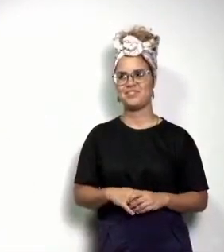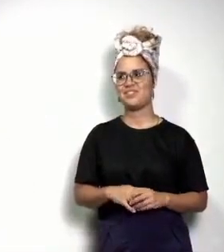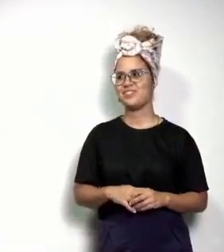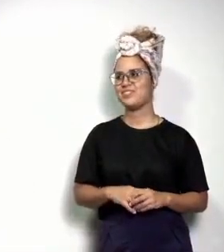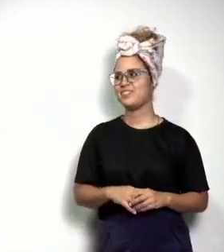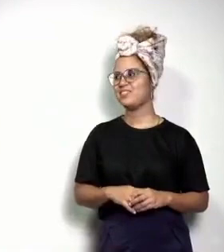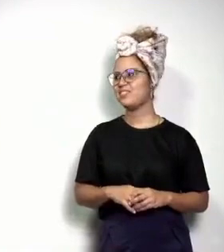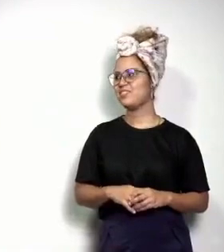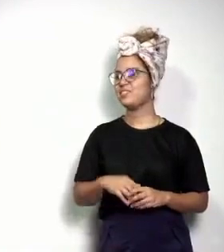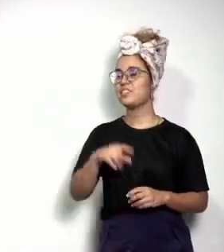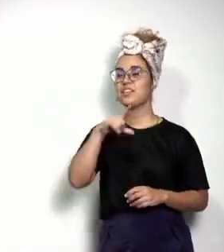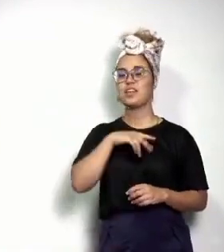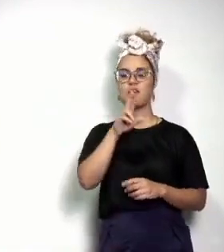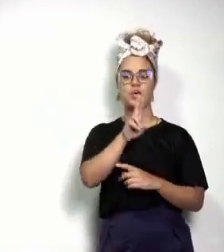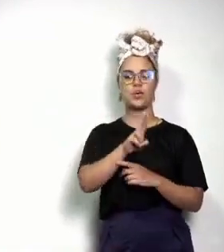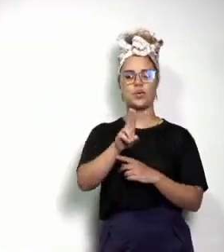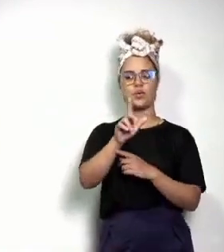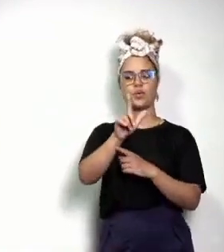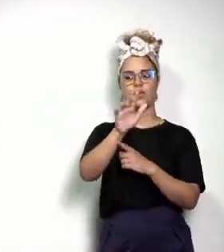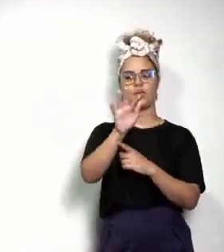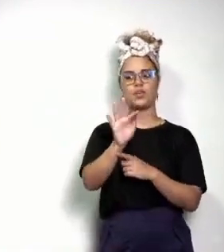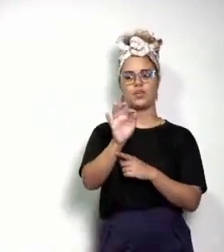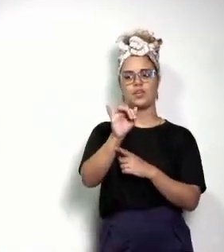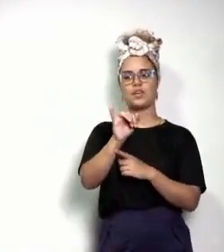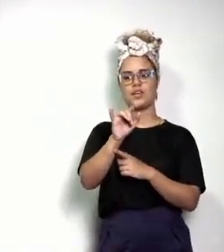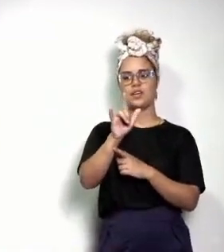O filtro, eu vou tirar.